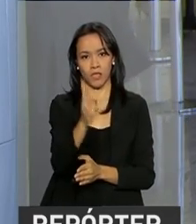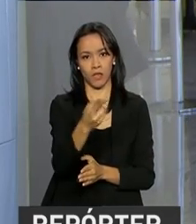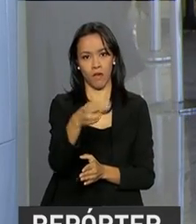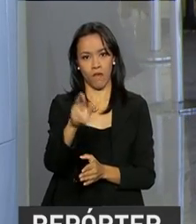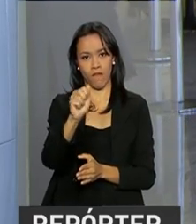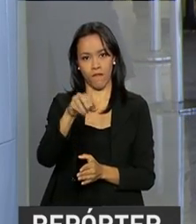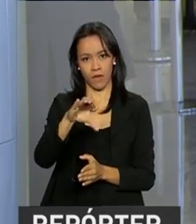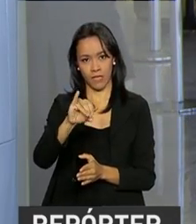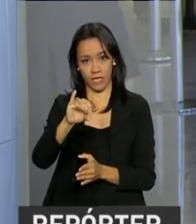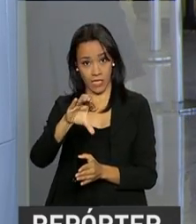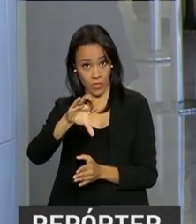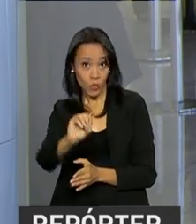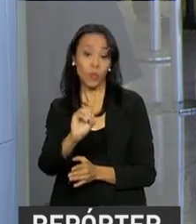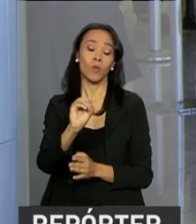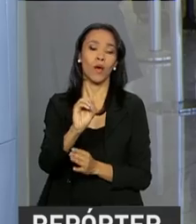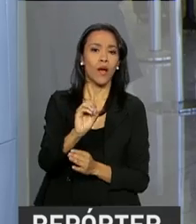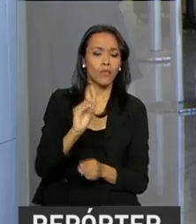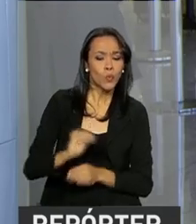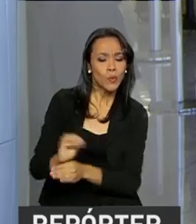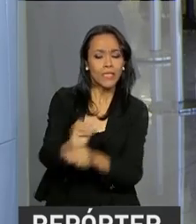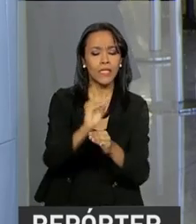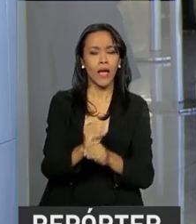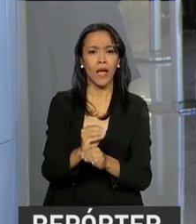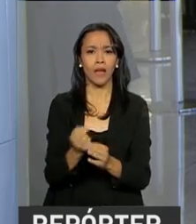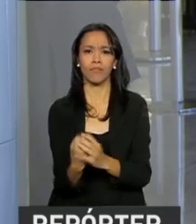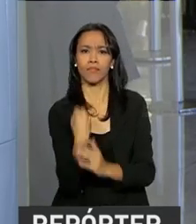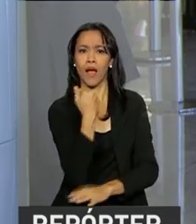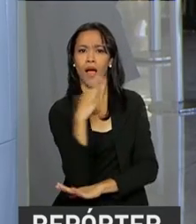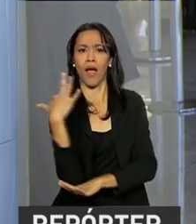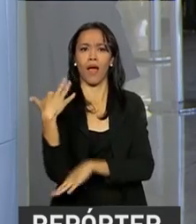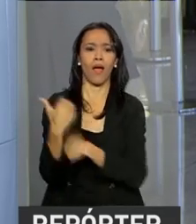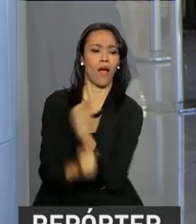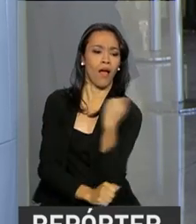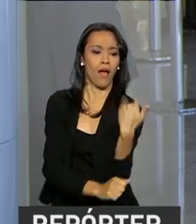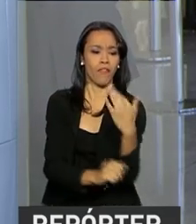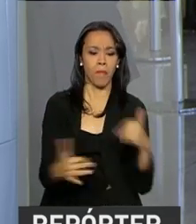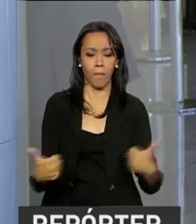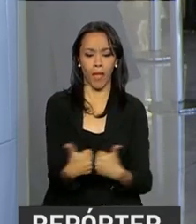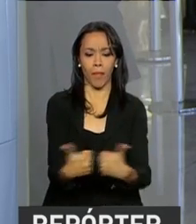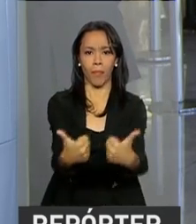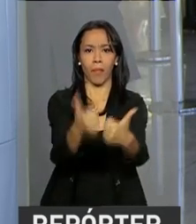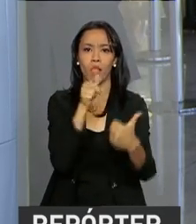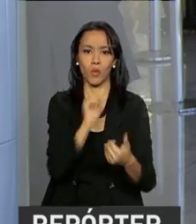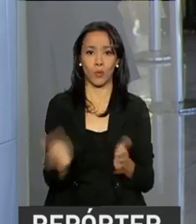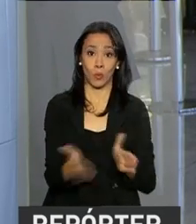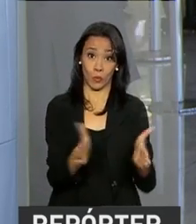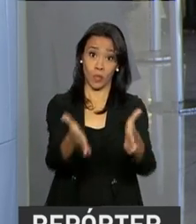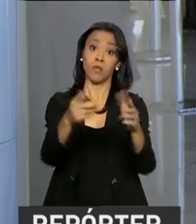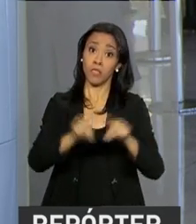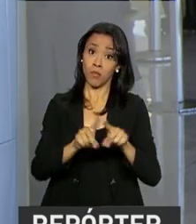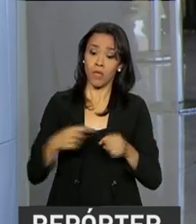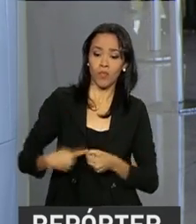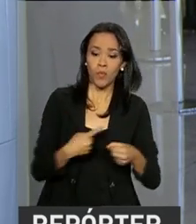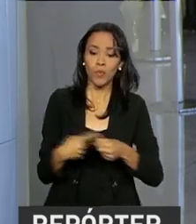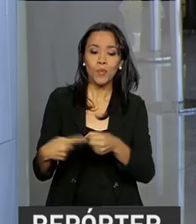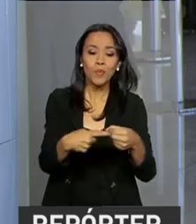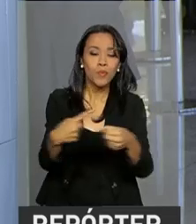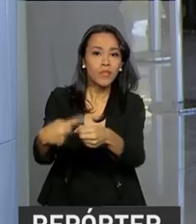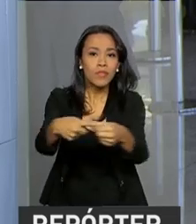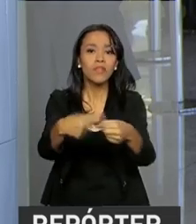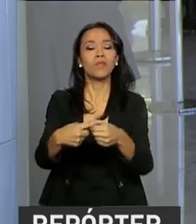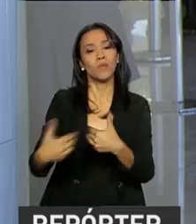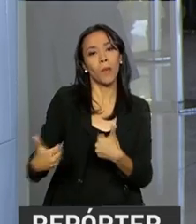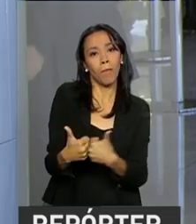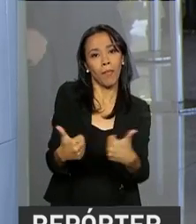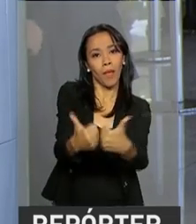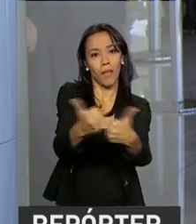do rio, revitalizar nascentes e também prever ações permanentes nos municípios que ficam na região da bacia, por